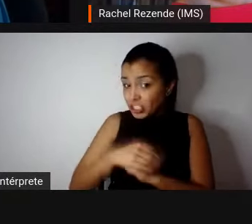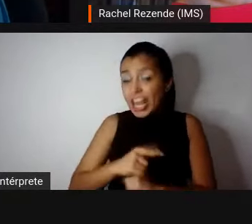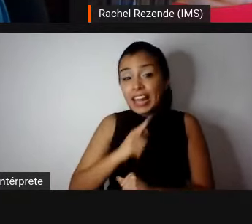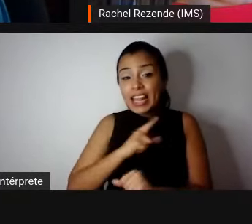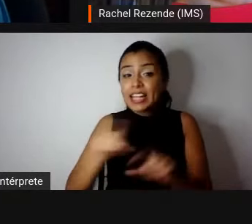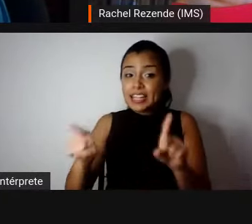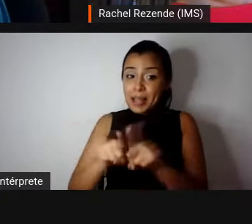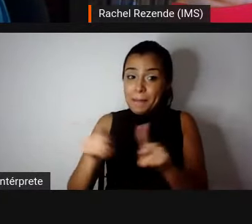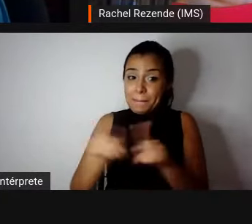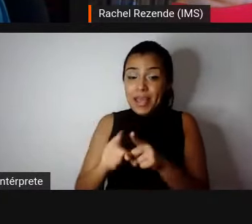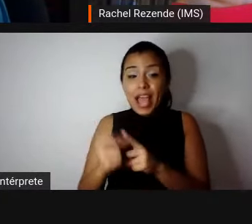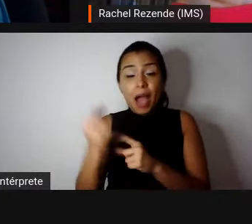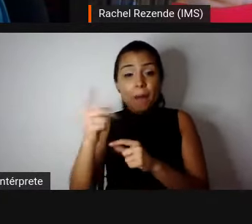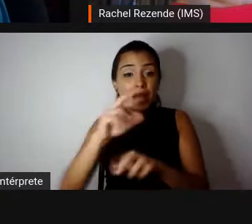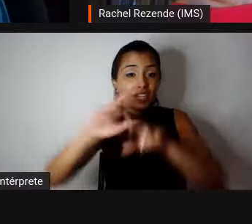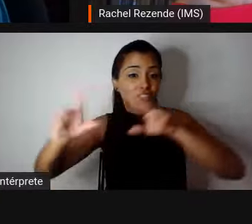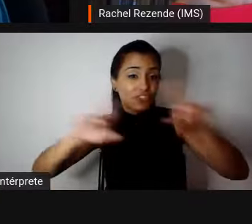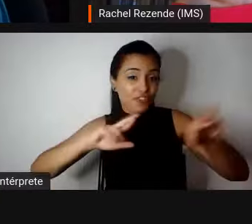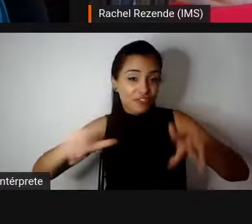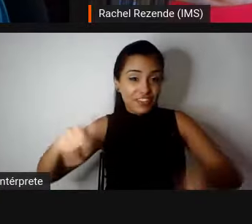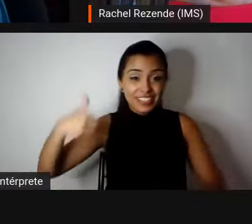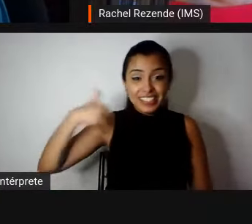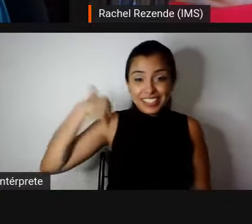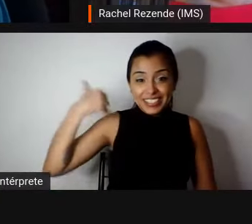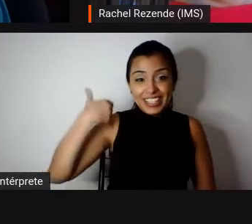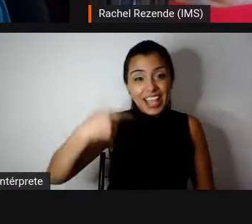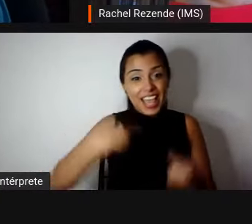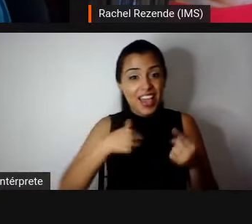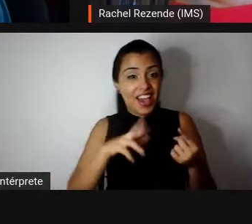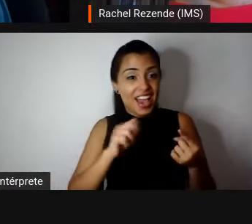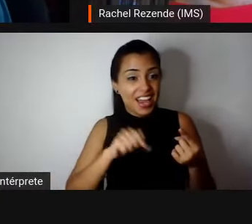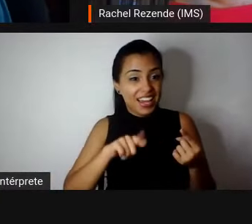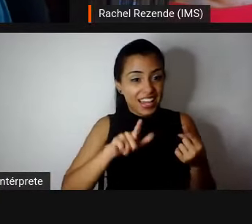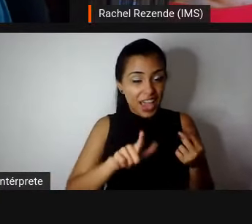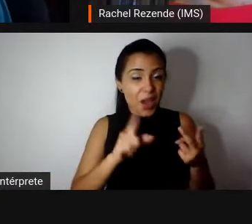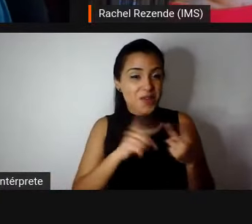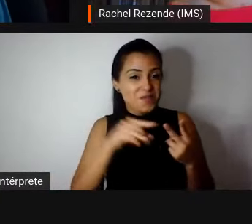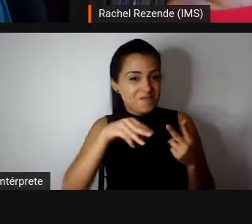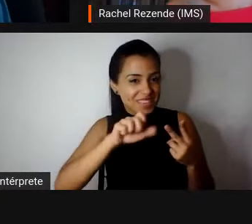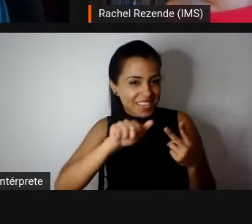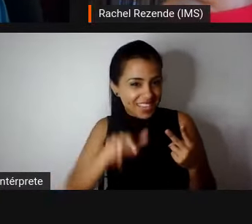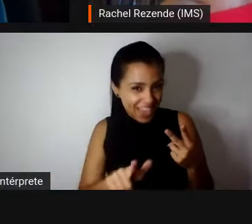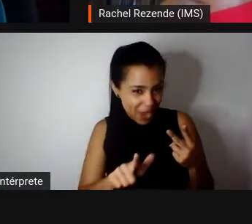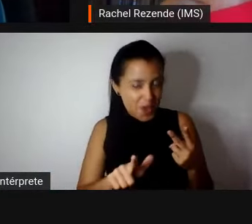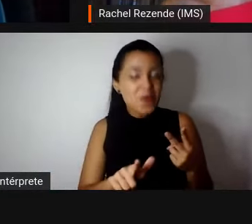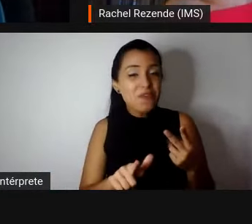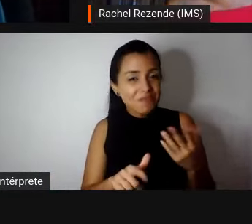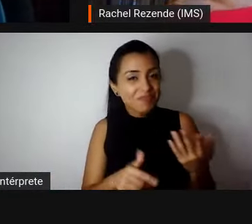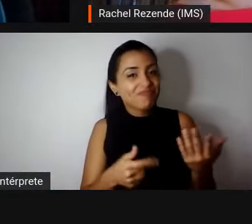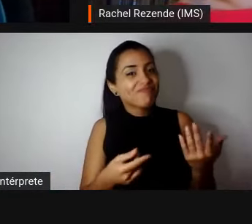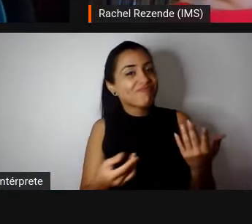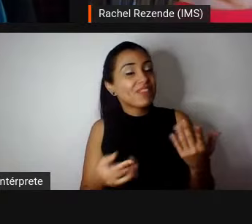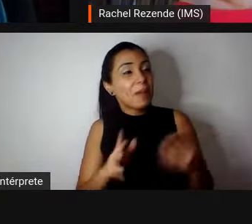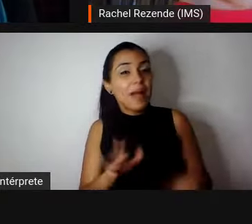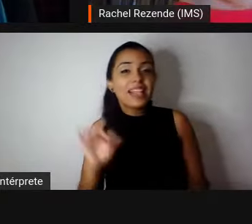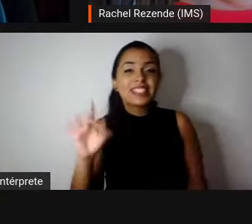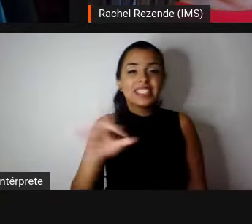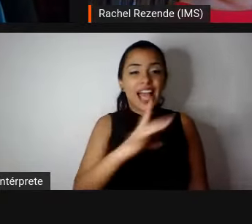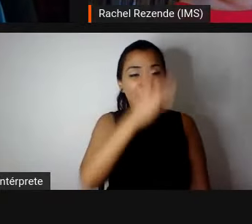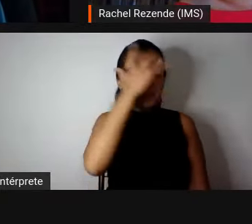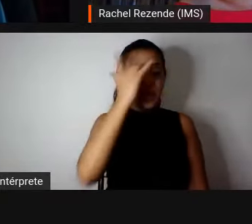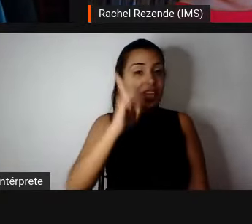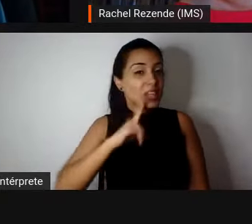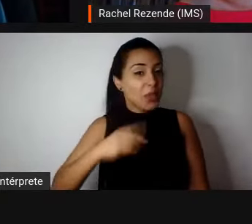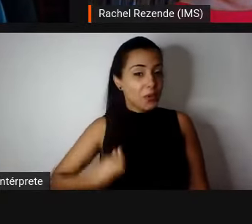nossas pequenas diferenças de idade, eu, Raquel e Miguel, né? Mas, para nós todos, cada um no seu momento de vida,